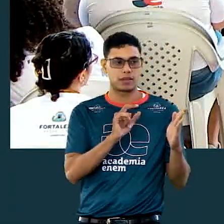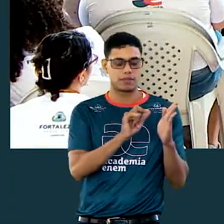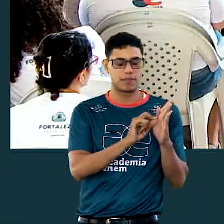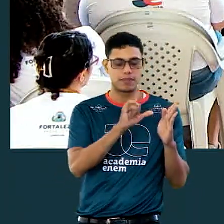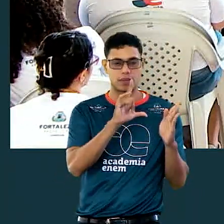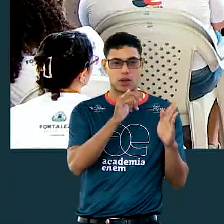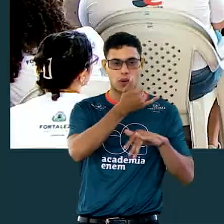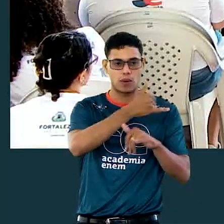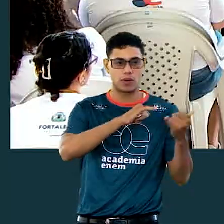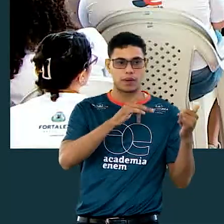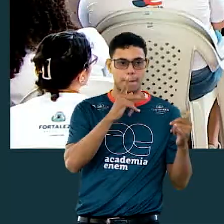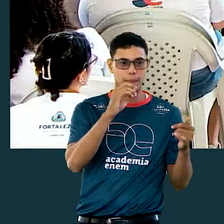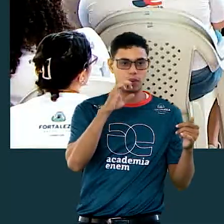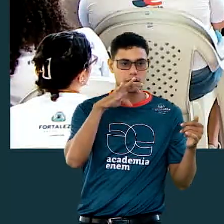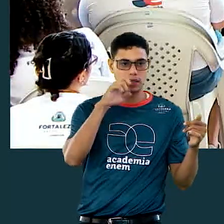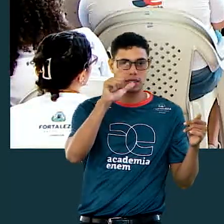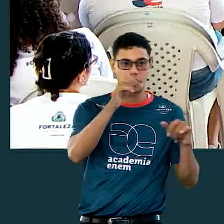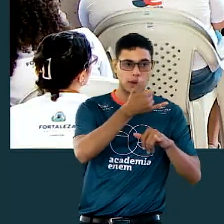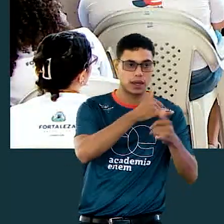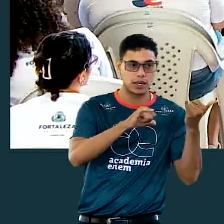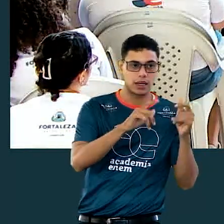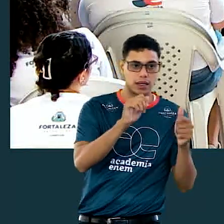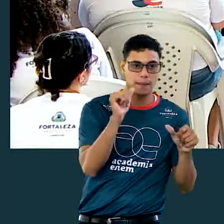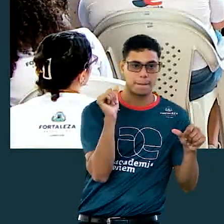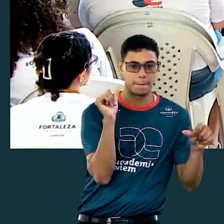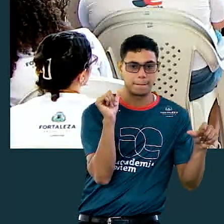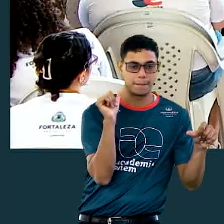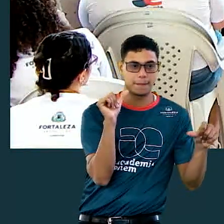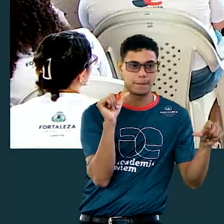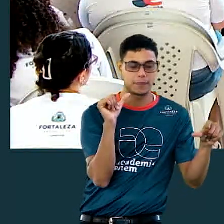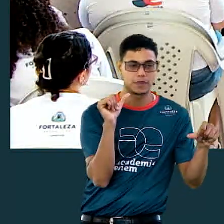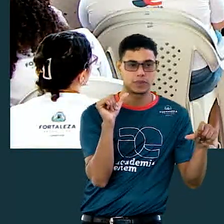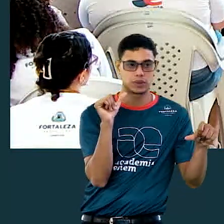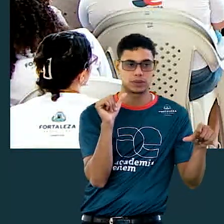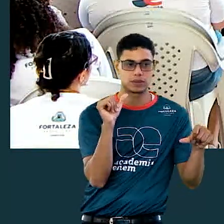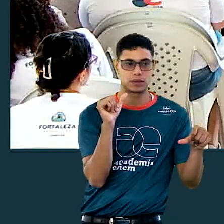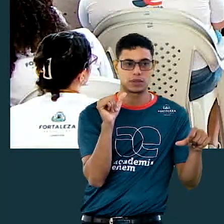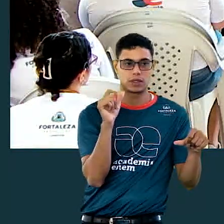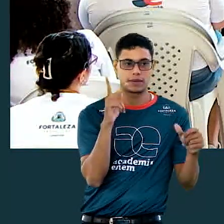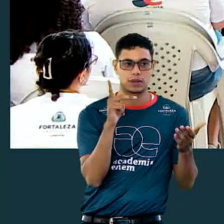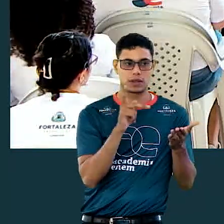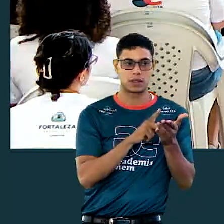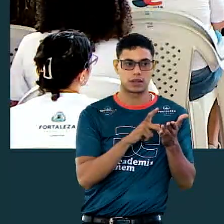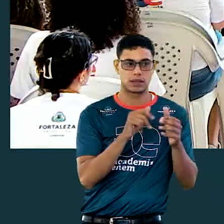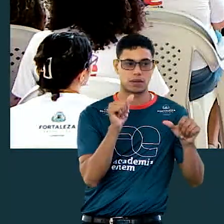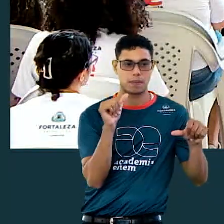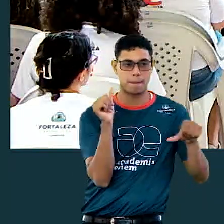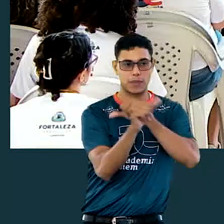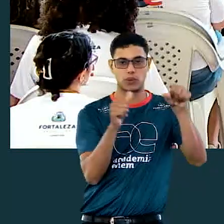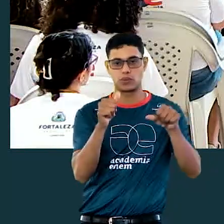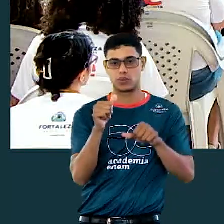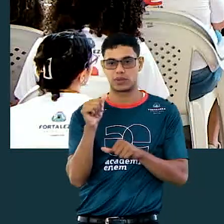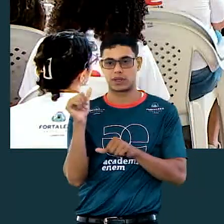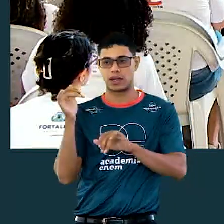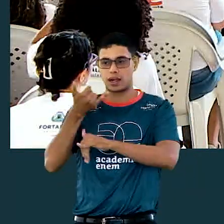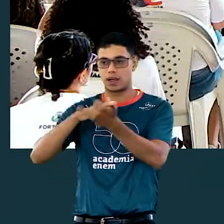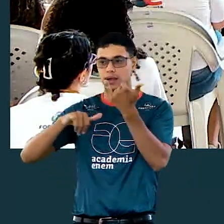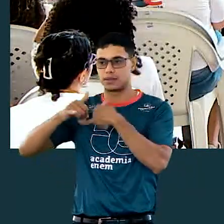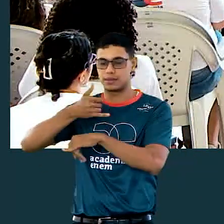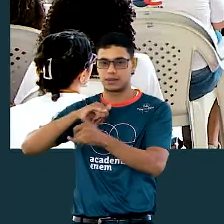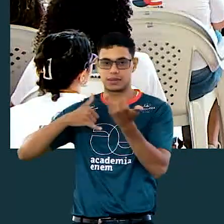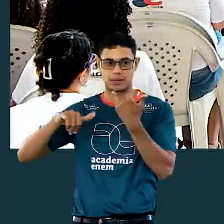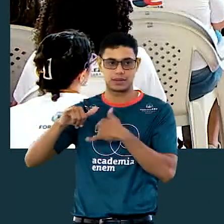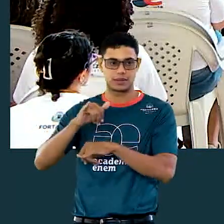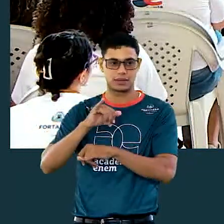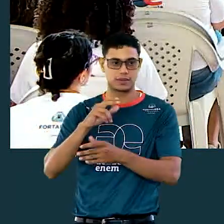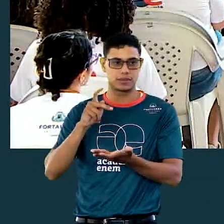essa energia potencial elétrica e como a energia potencial é primitiva, ela vai converter